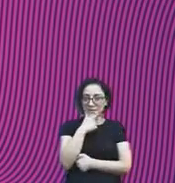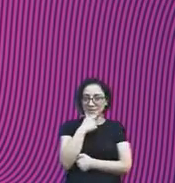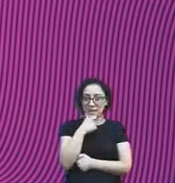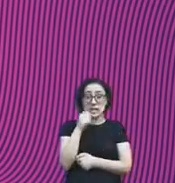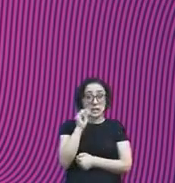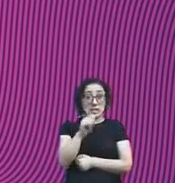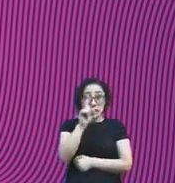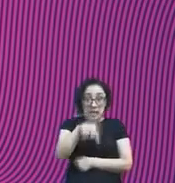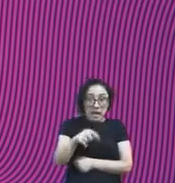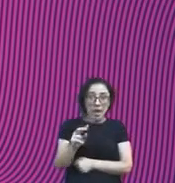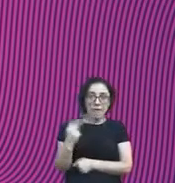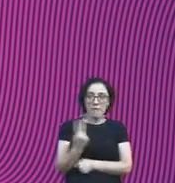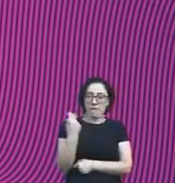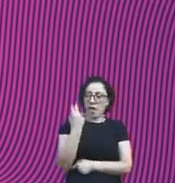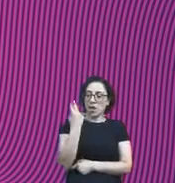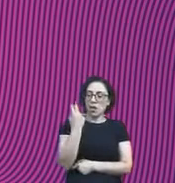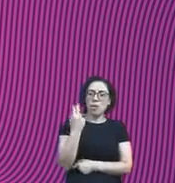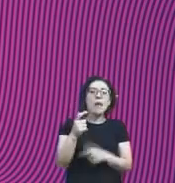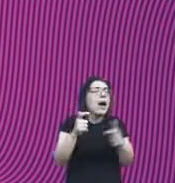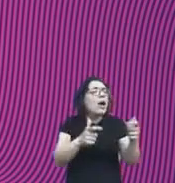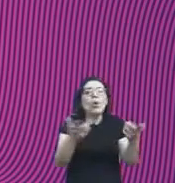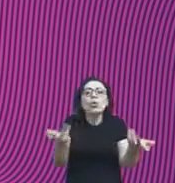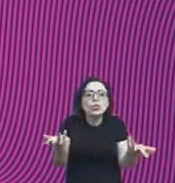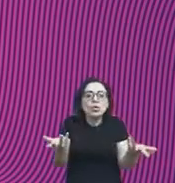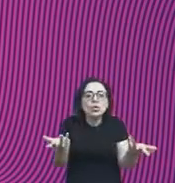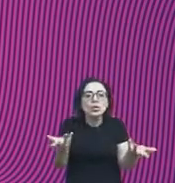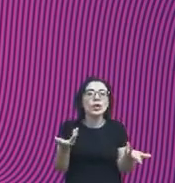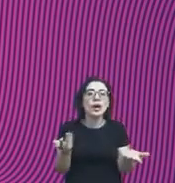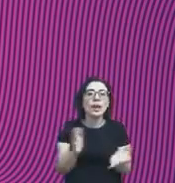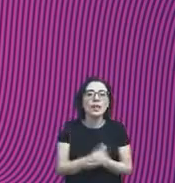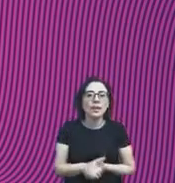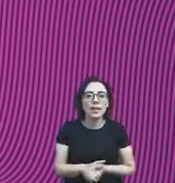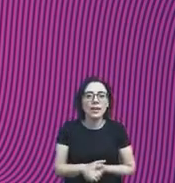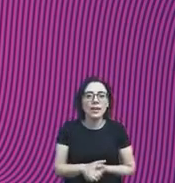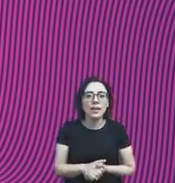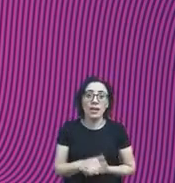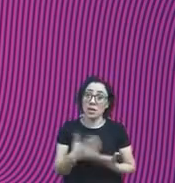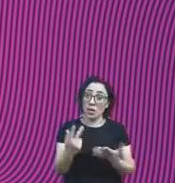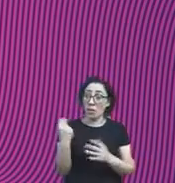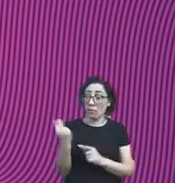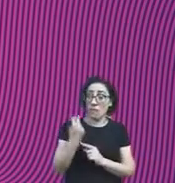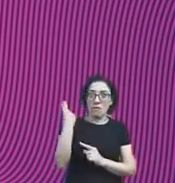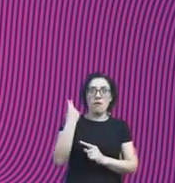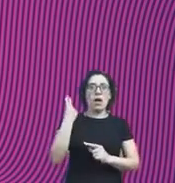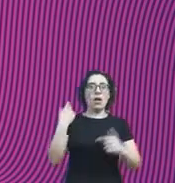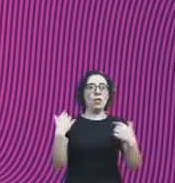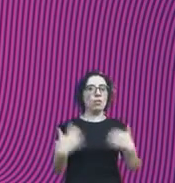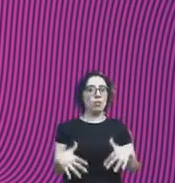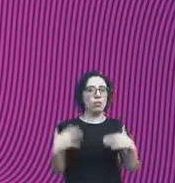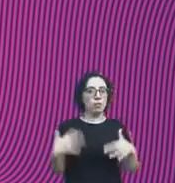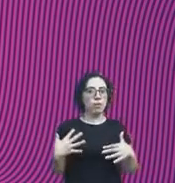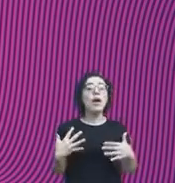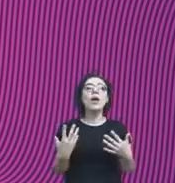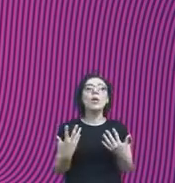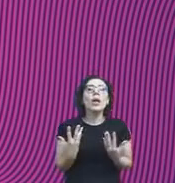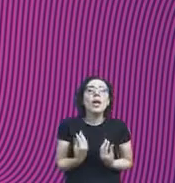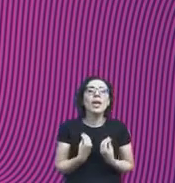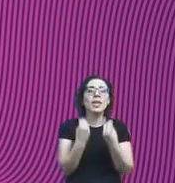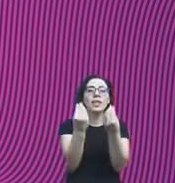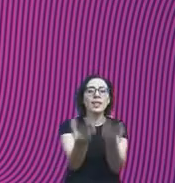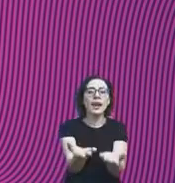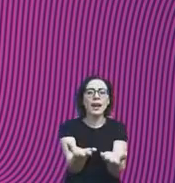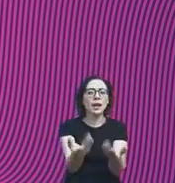Onde está o valor? Bem, o valor está no que é entregue. Quem mede o que é entregue? A